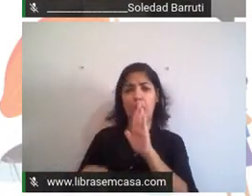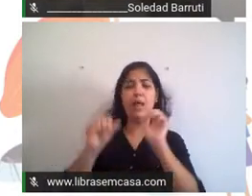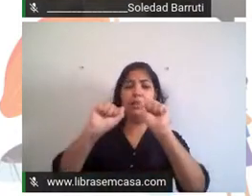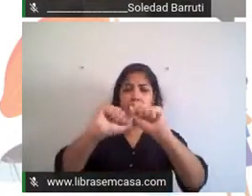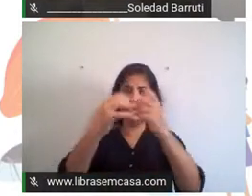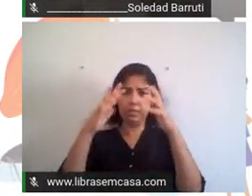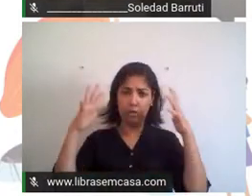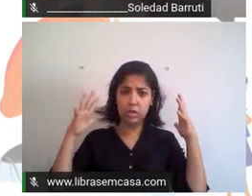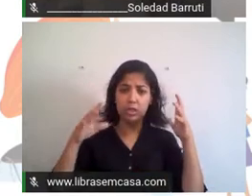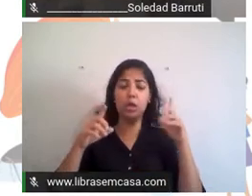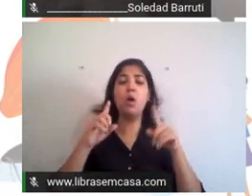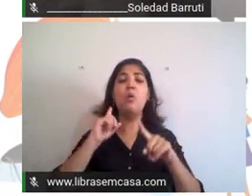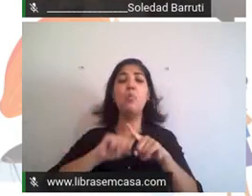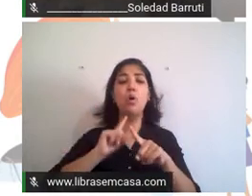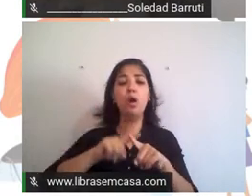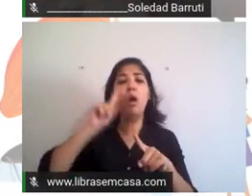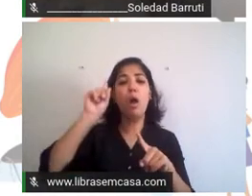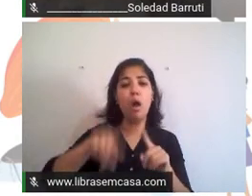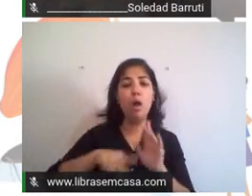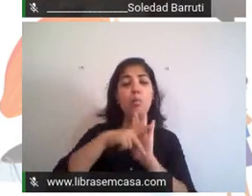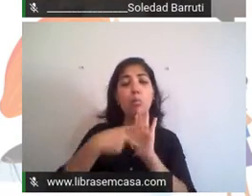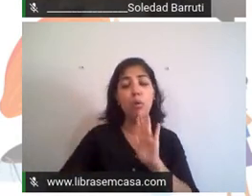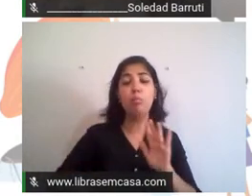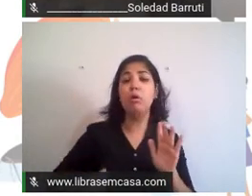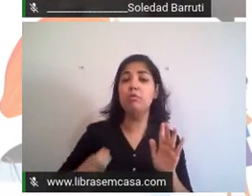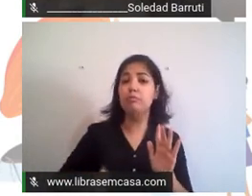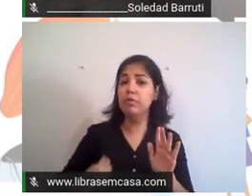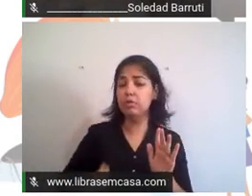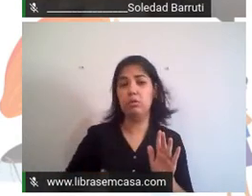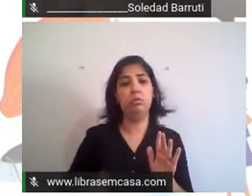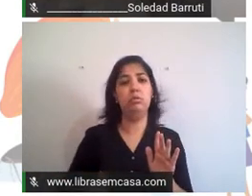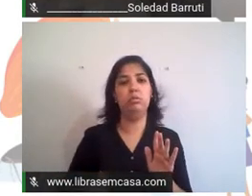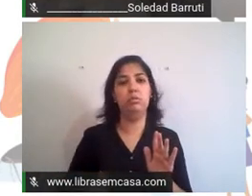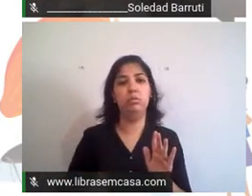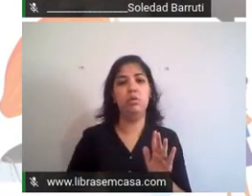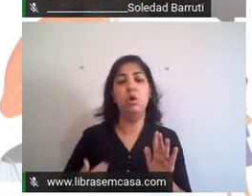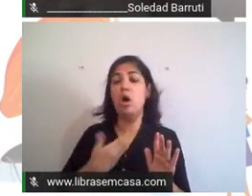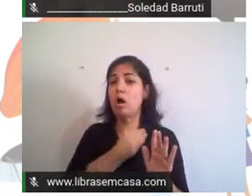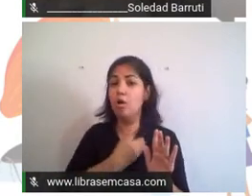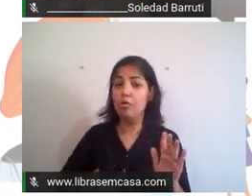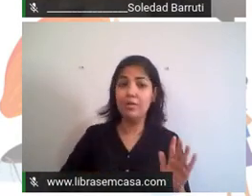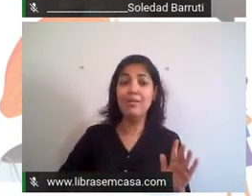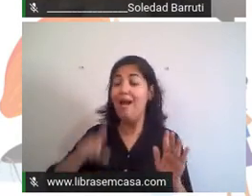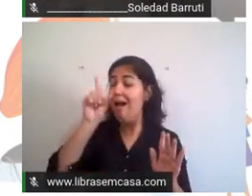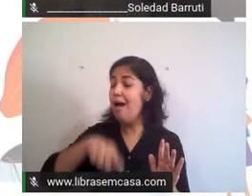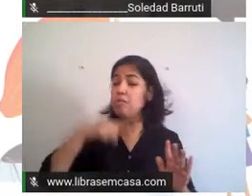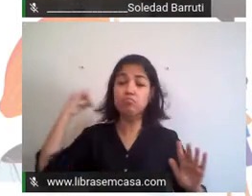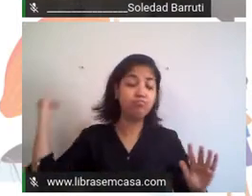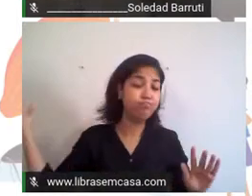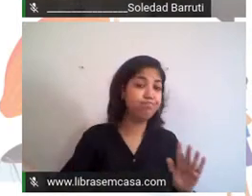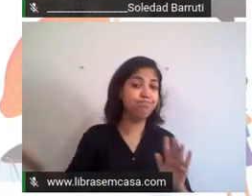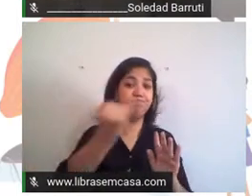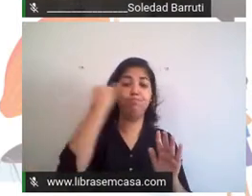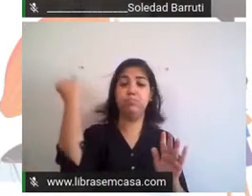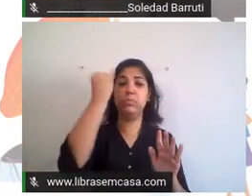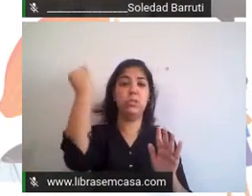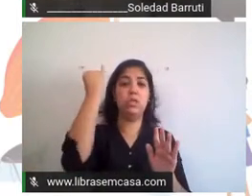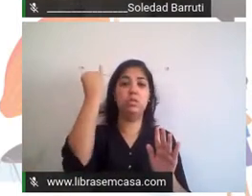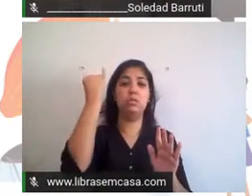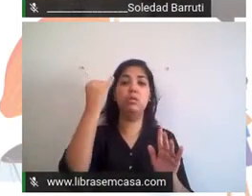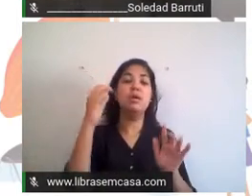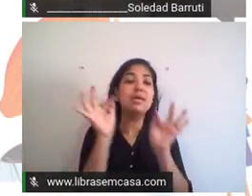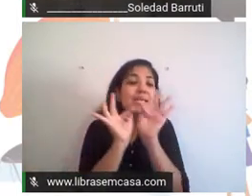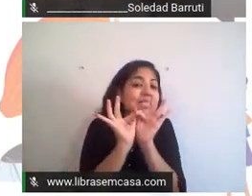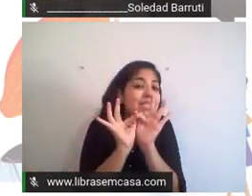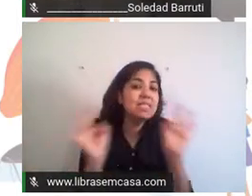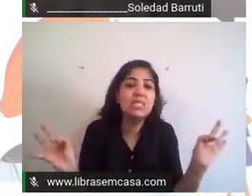da natureza, porque isso tem a ver com a própria existência, né? Então, a questão da governança, ela é chave nisso, e